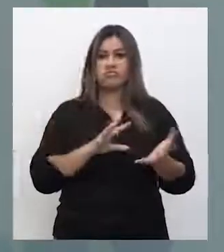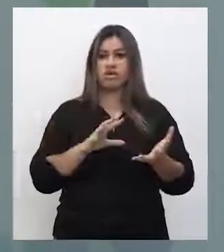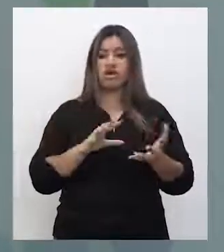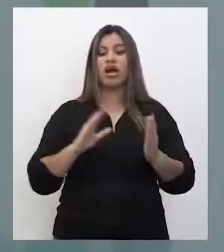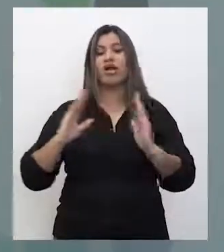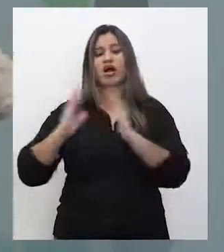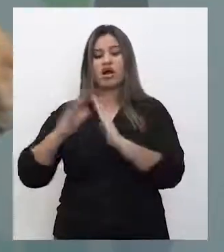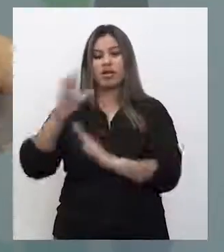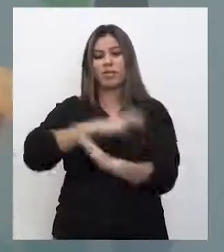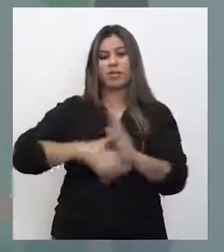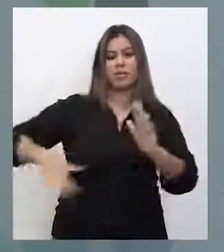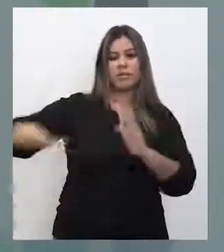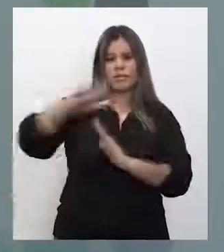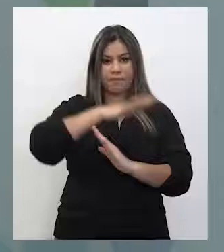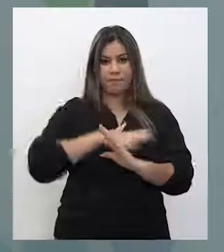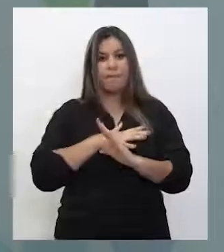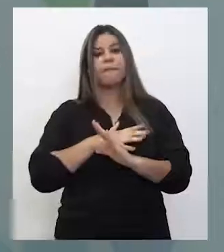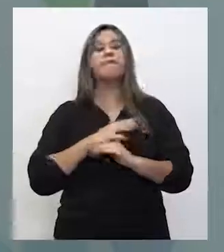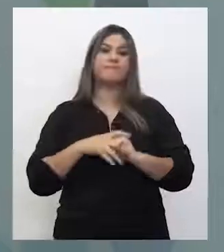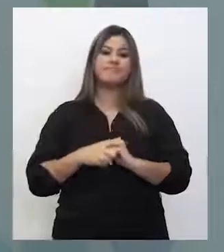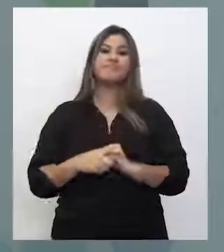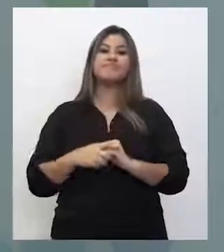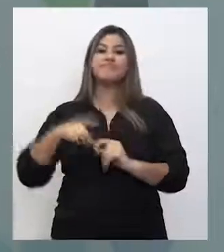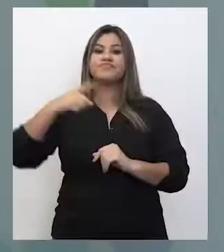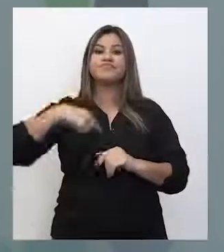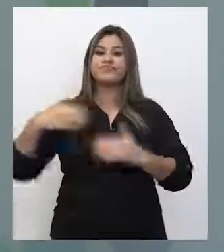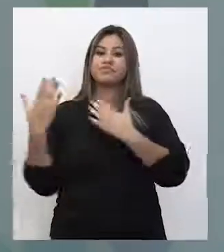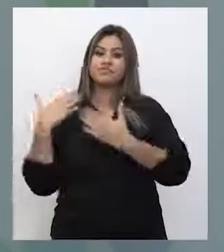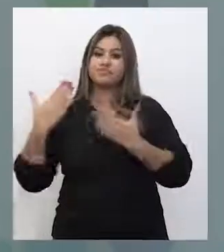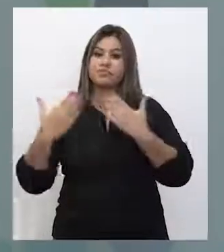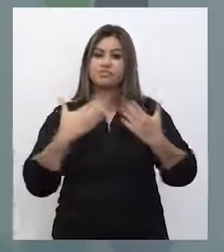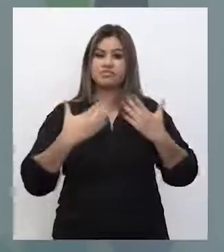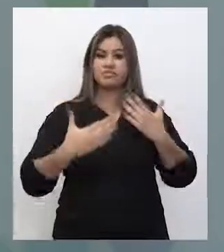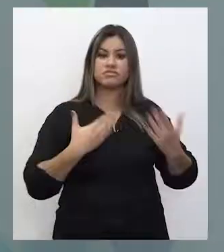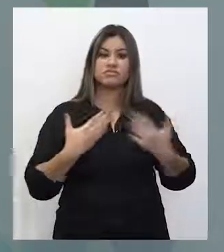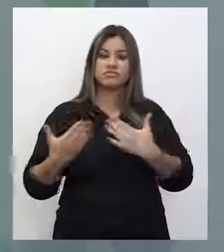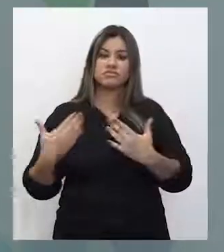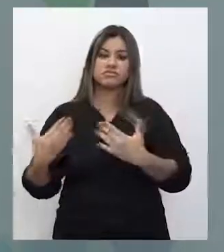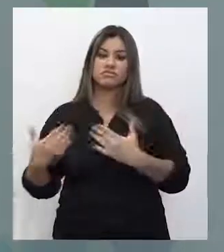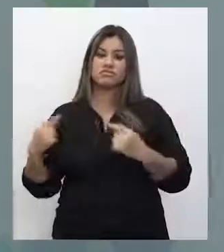bairro de vocês, no entorno de onde vocês moram, para a gente começar a coletar já